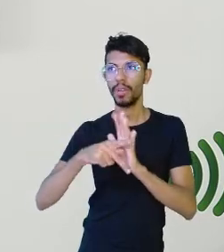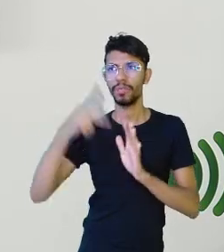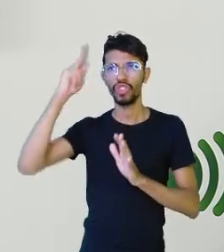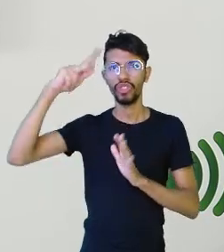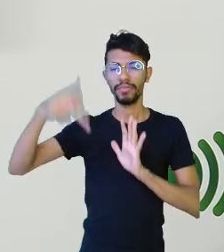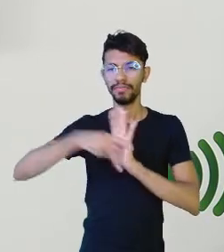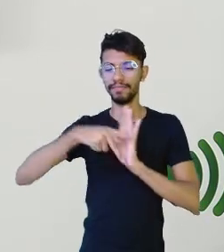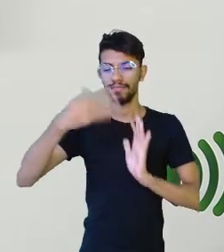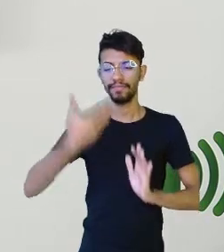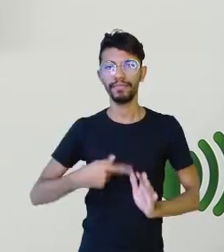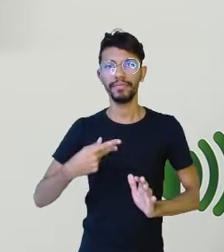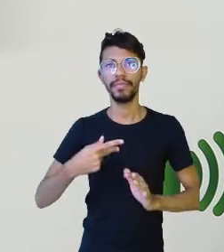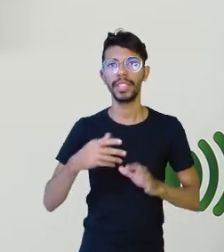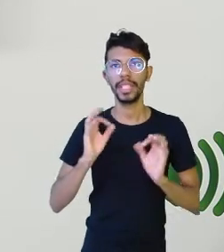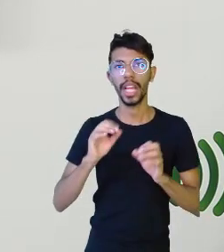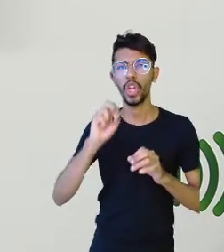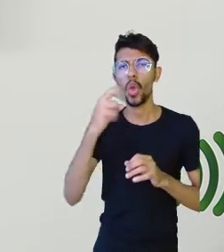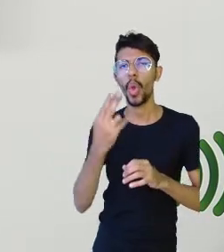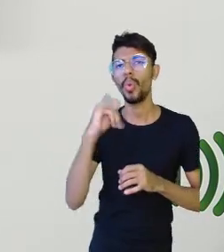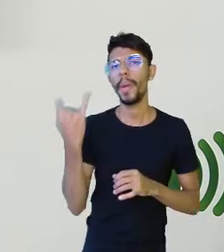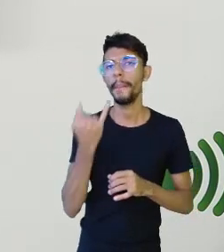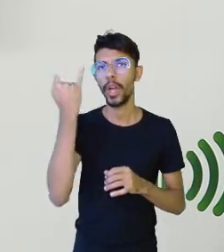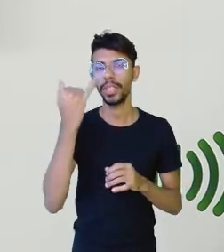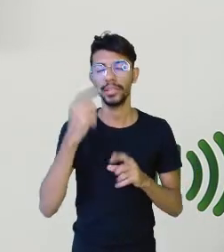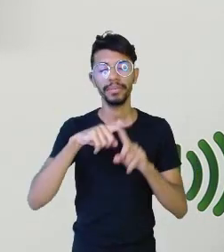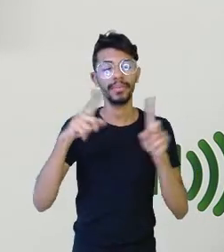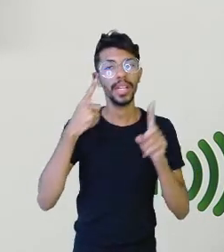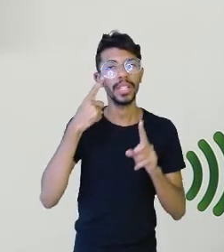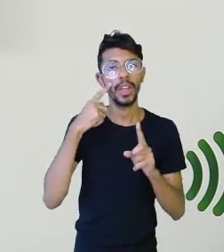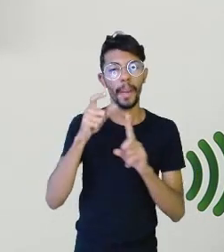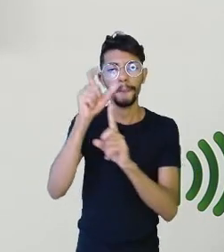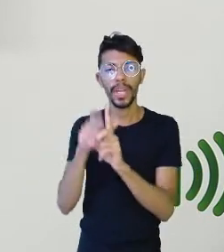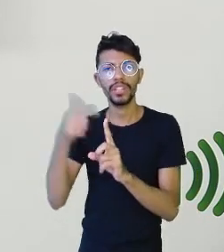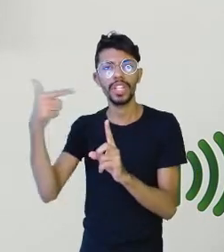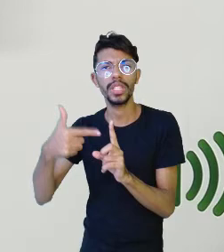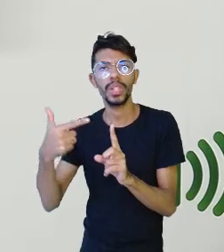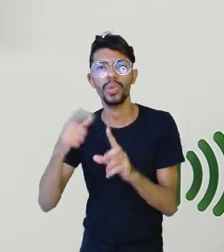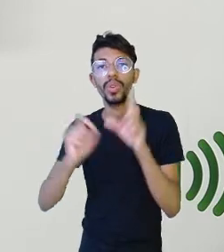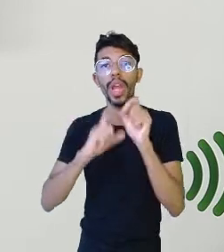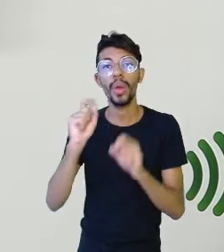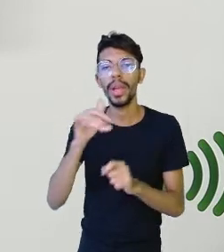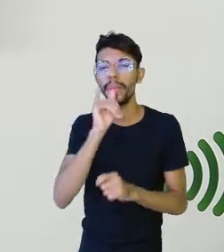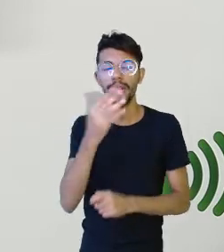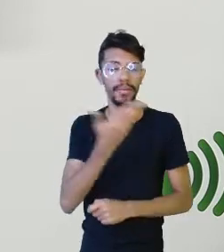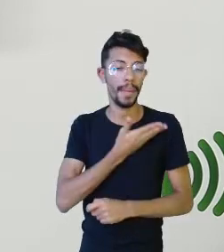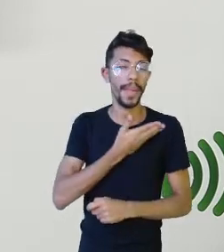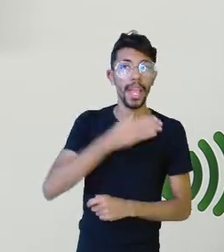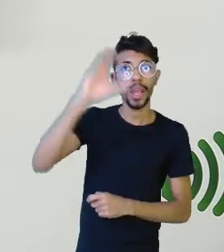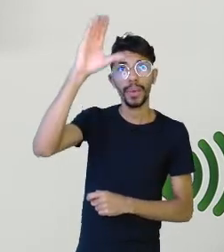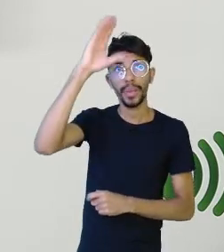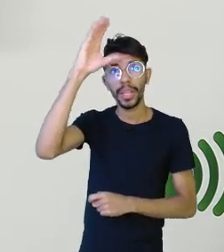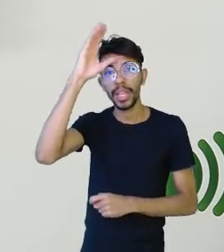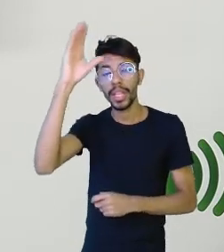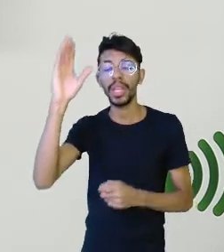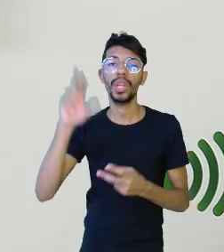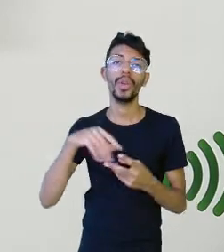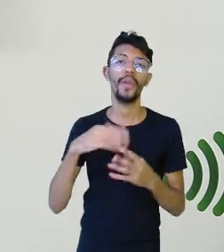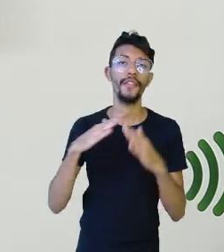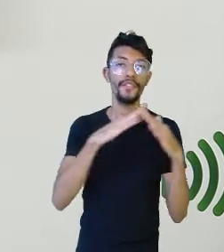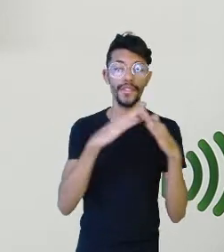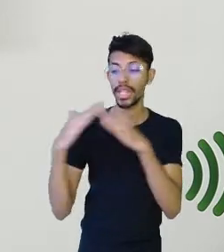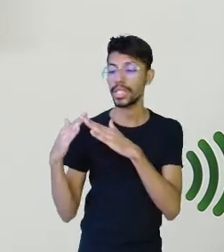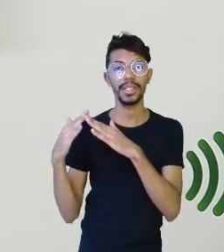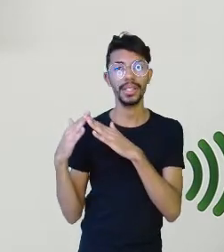ou algo muito importante para ele. Os secundários é um amigo, um tio, um vizinho, é alguém que está ali